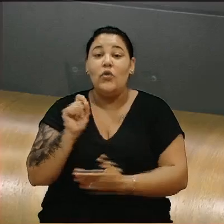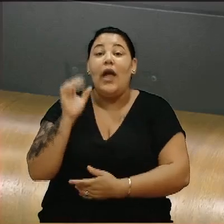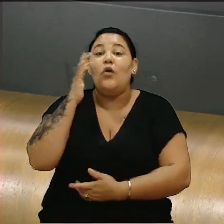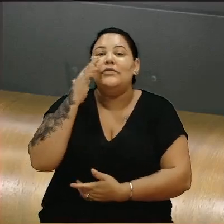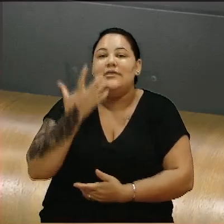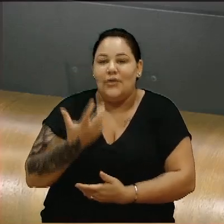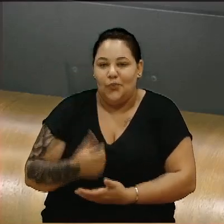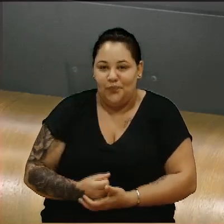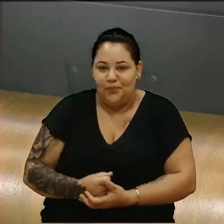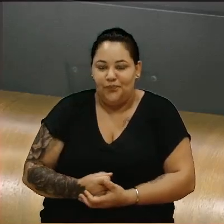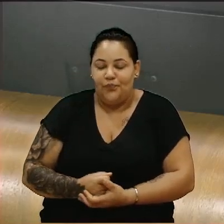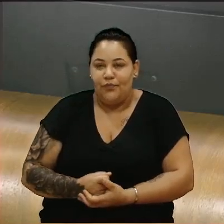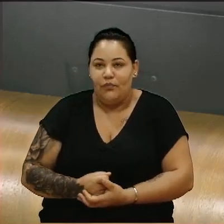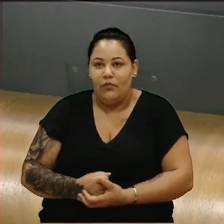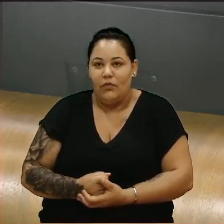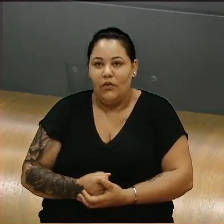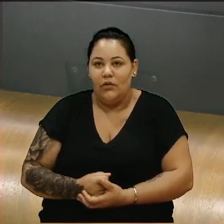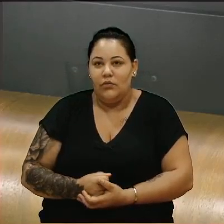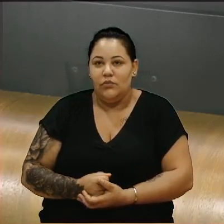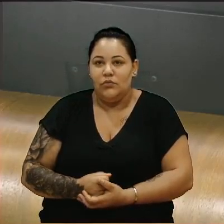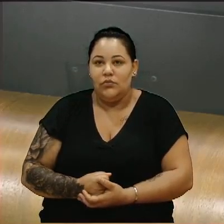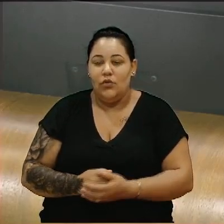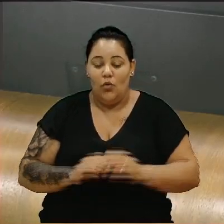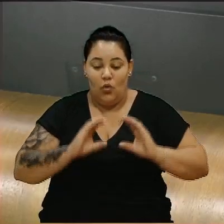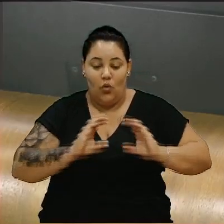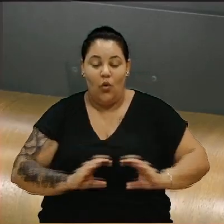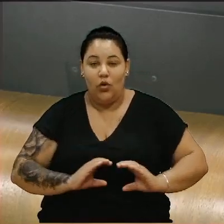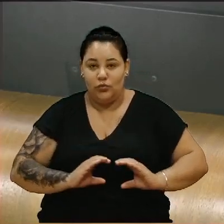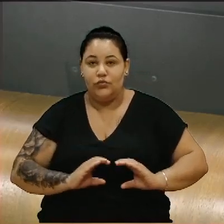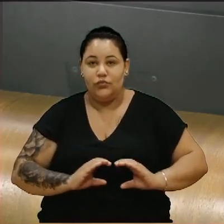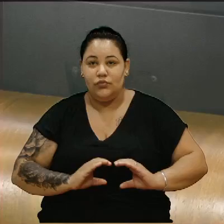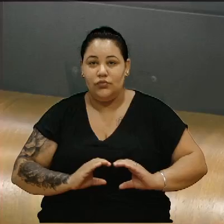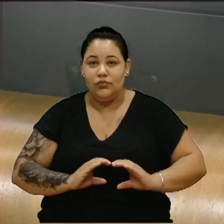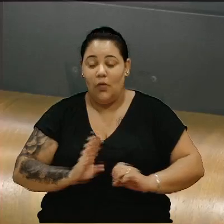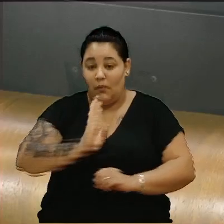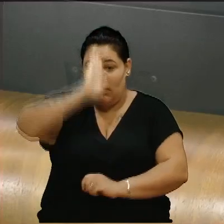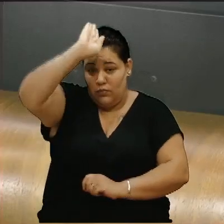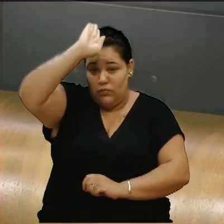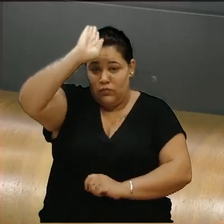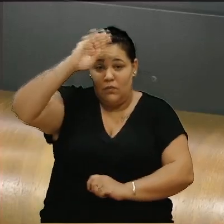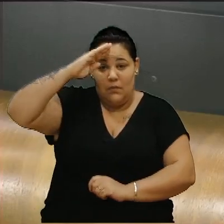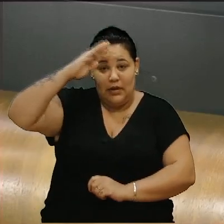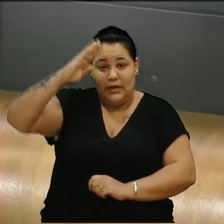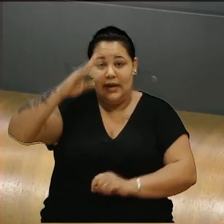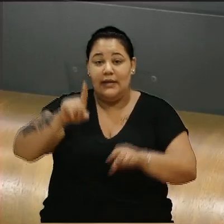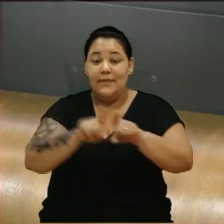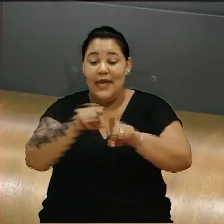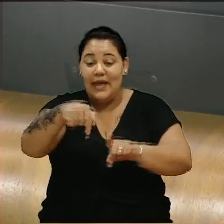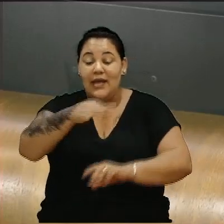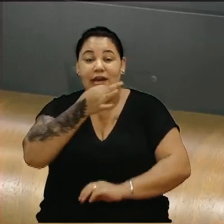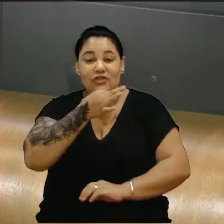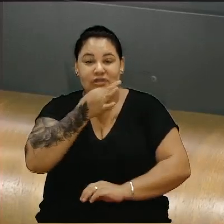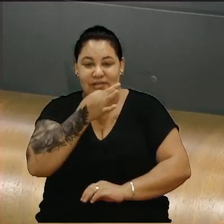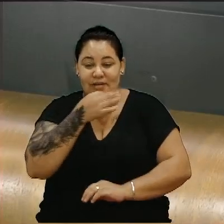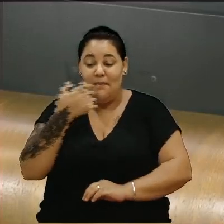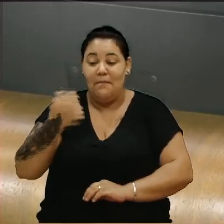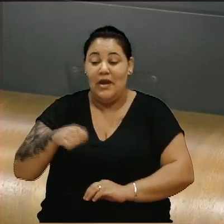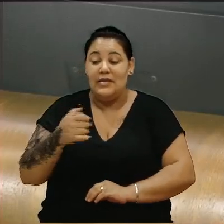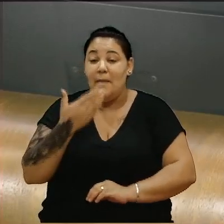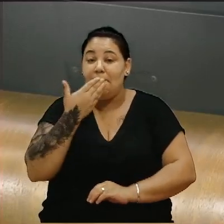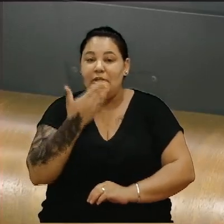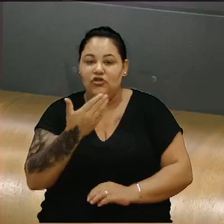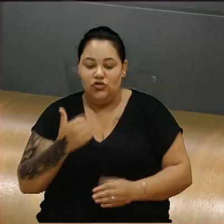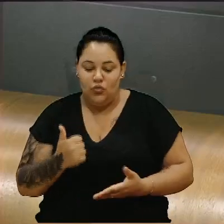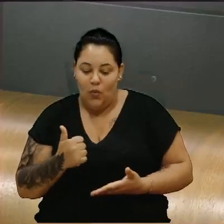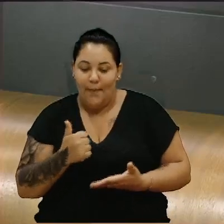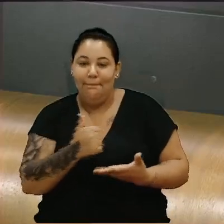Por diversas vezes, o Corpo de Bombeiro Militar, o 5º Batalhão de Bombeiro Militar, aqui de Caxias do Sul, tem que solicitar apoio